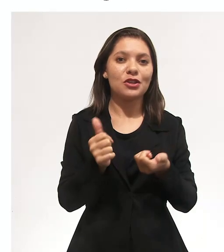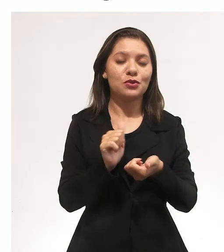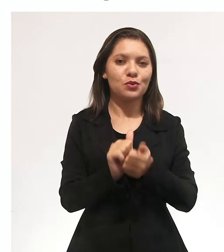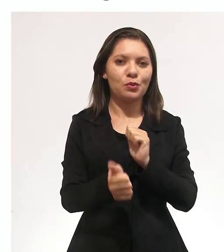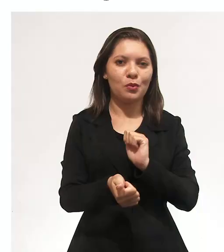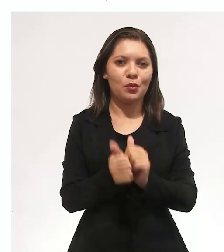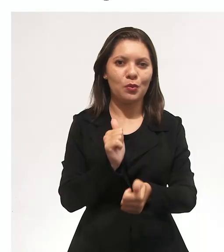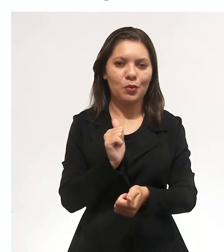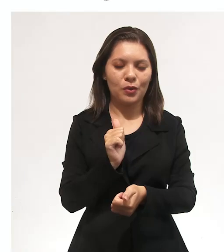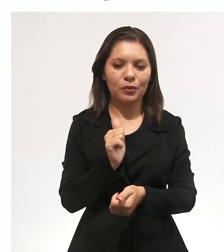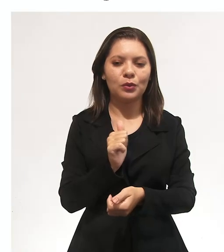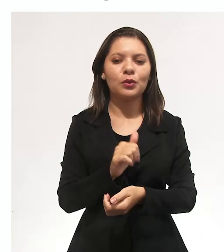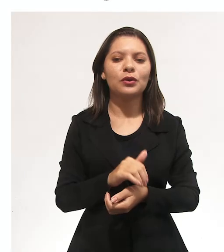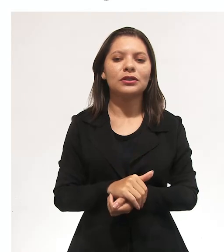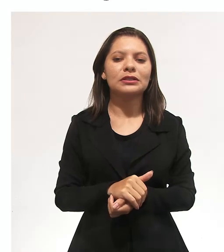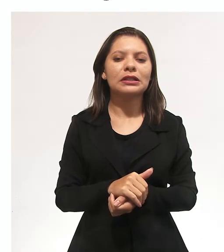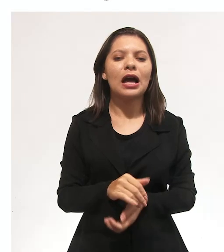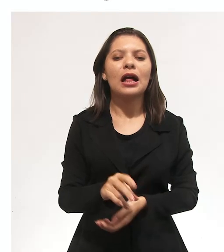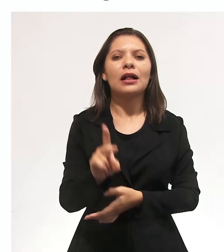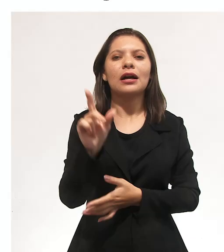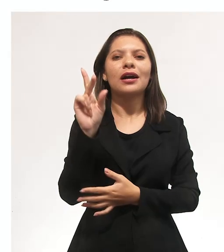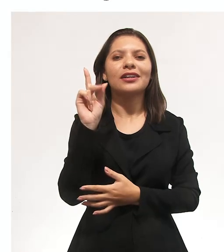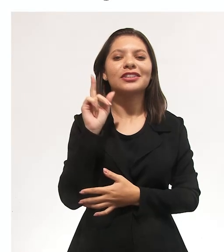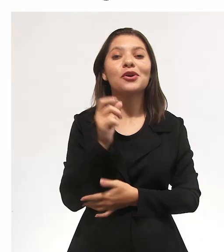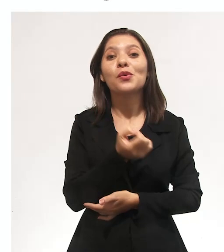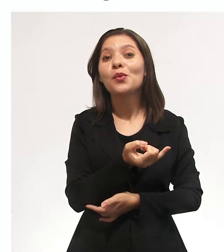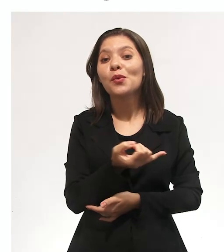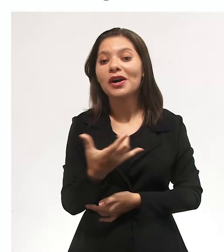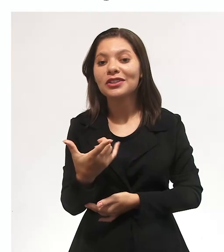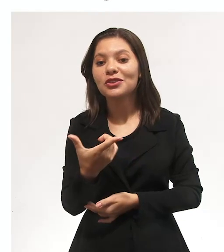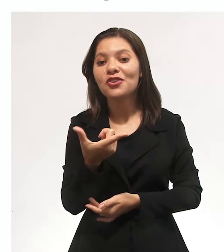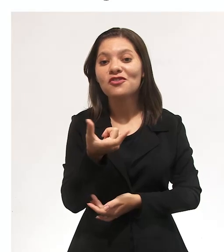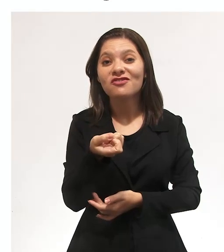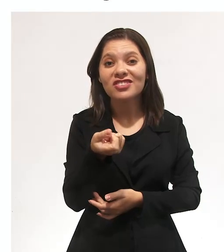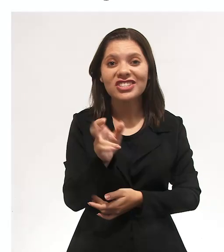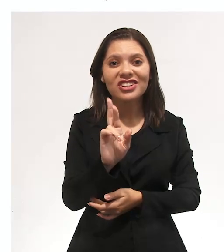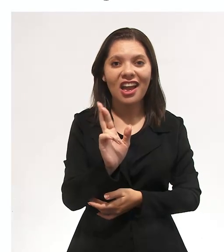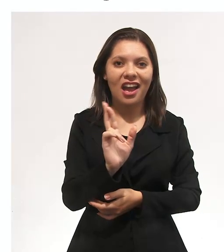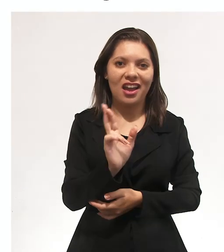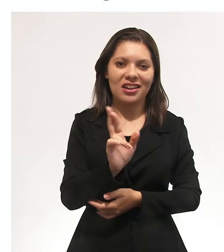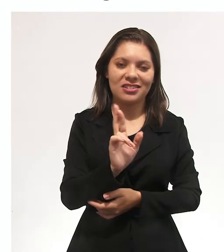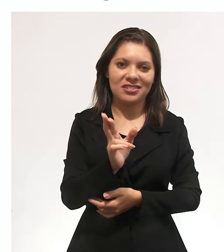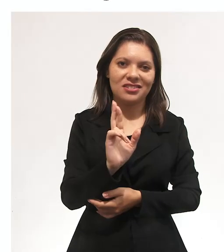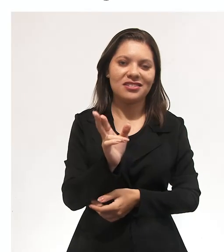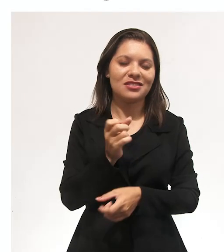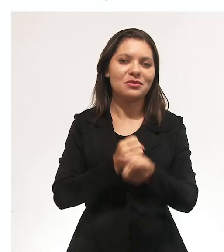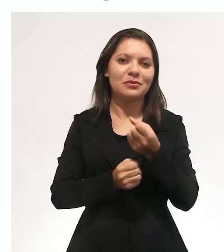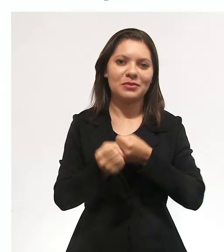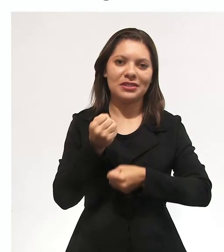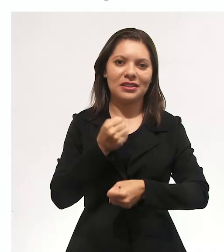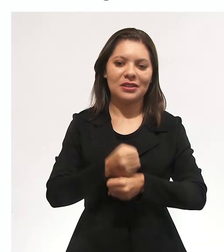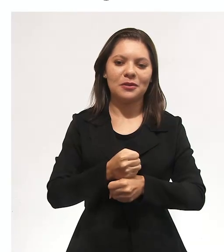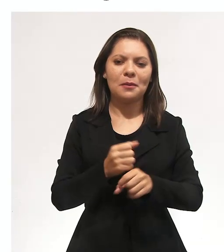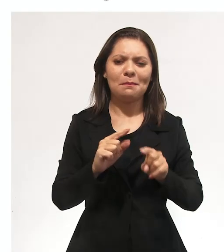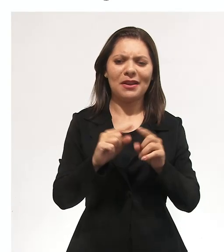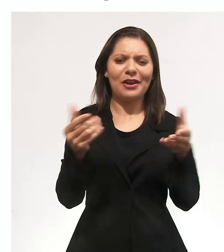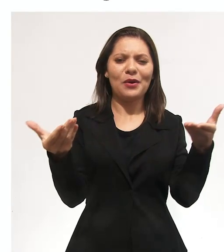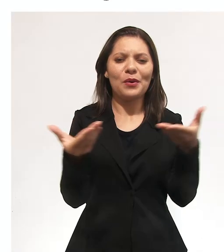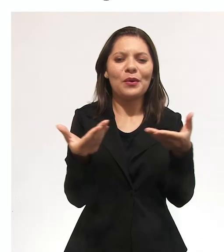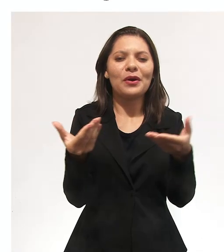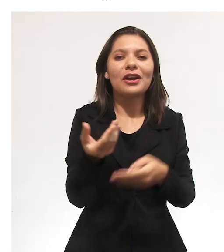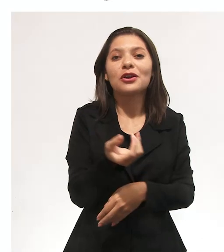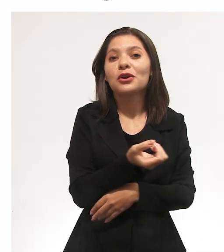arroz, que anteriormente era de R$ 20 no ano passado, agora